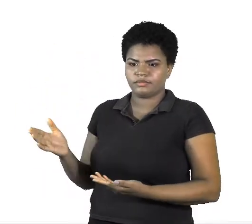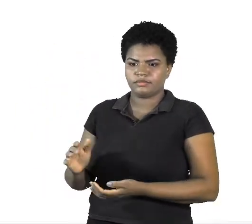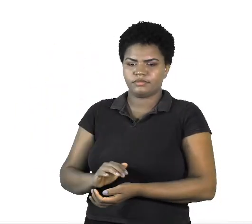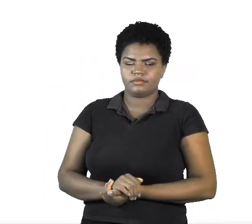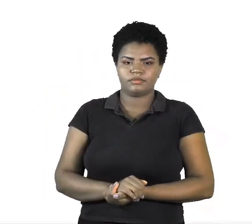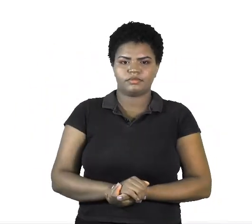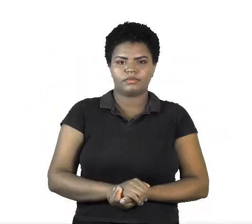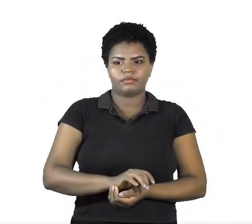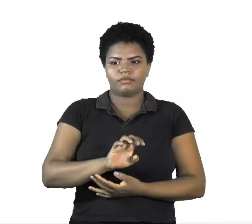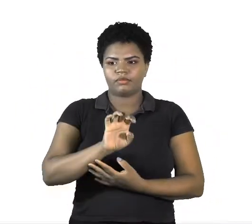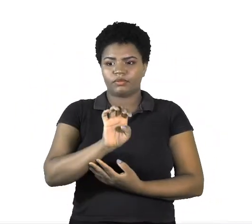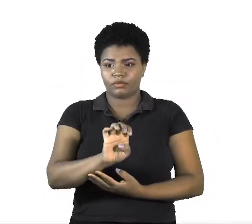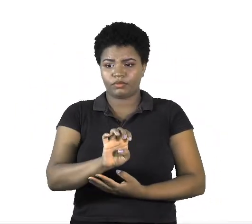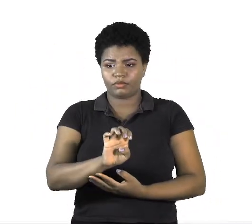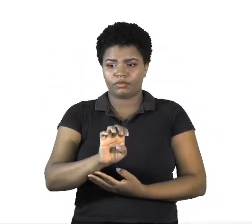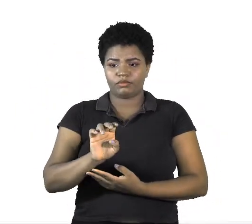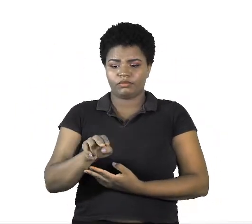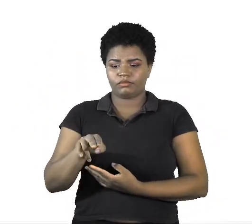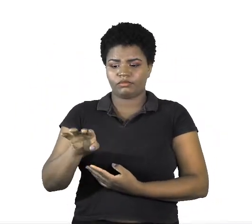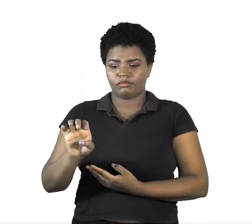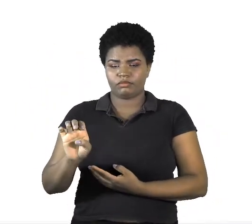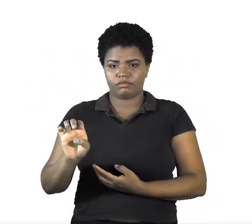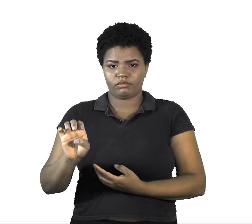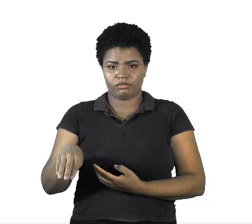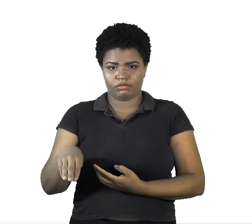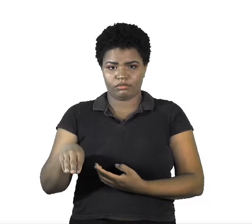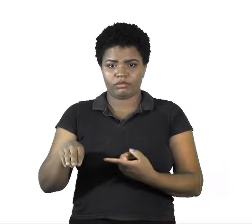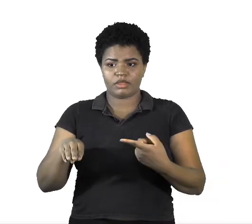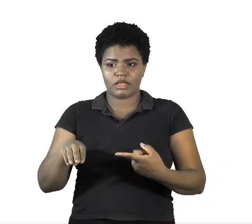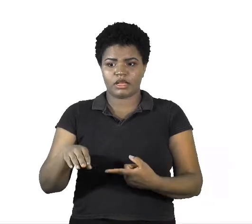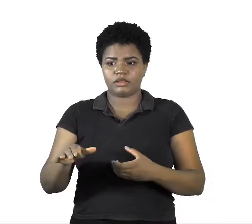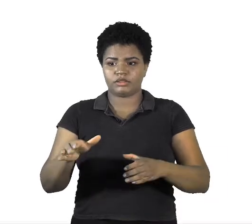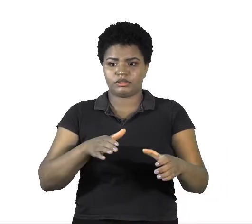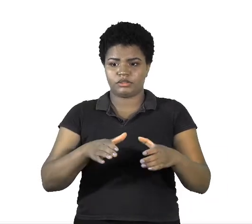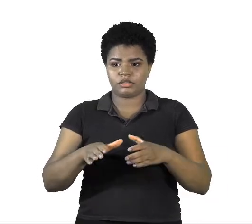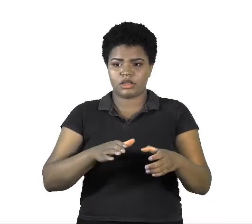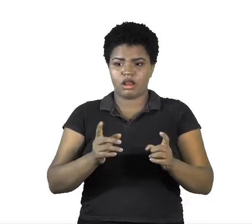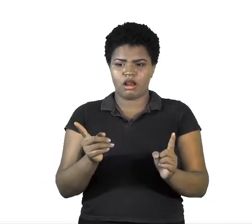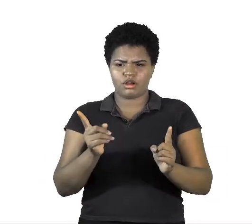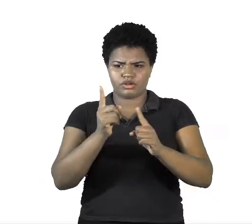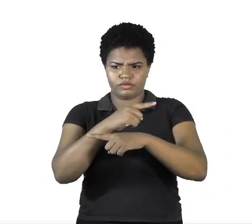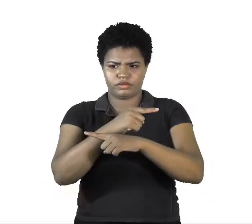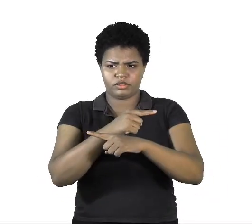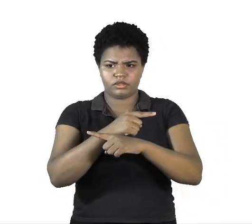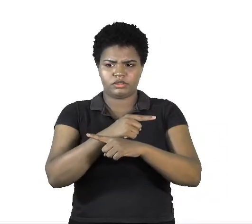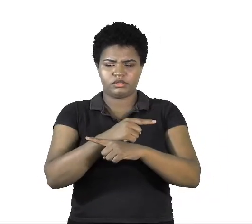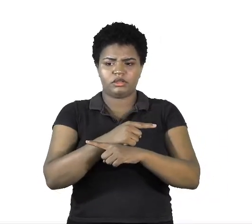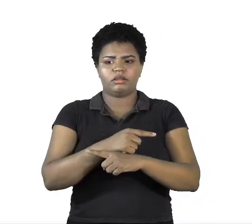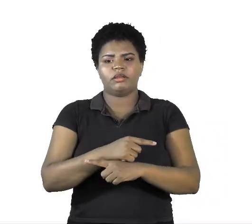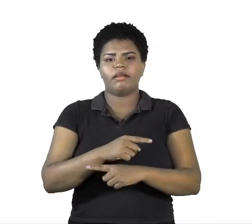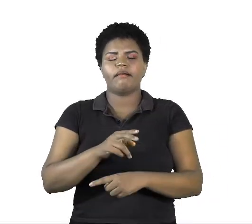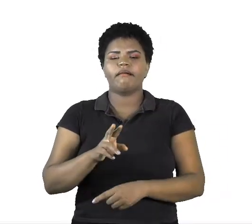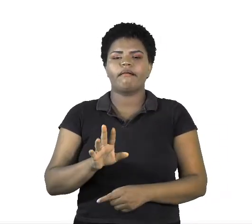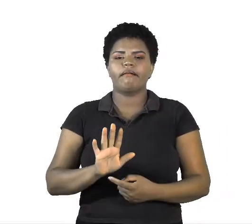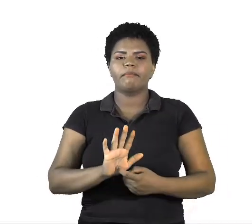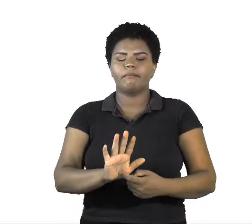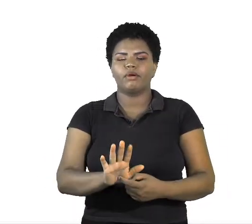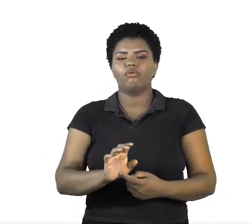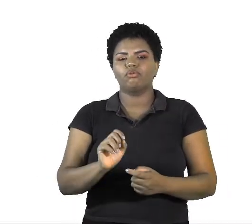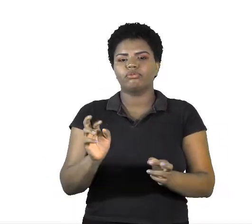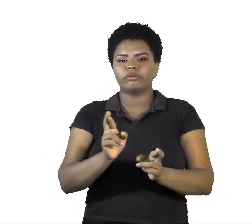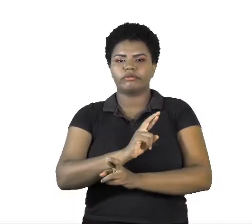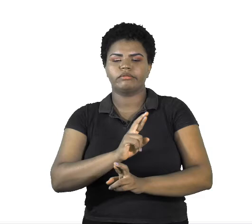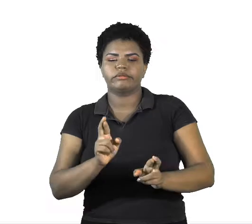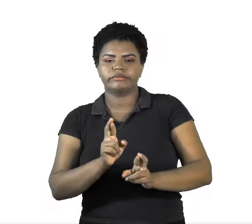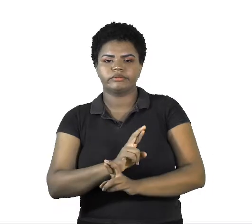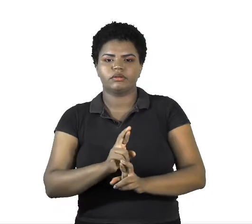e e o nem. Quando nós chamamos ela de uma coordenada adversativa, ela vai estabelecer uma